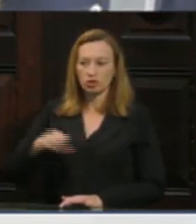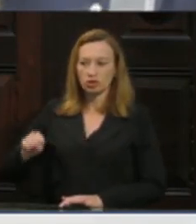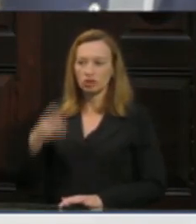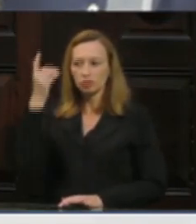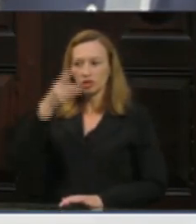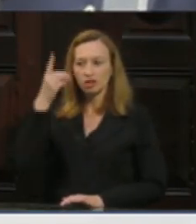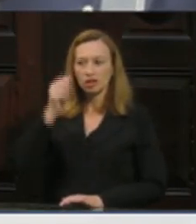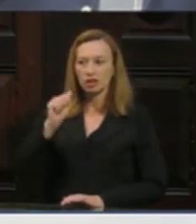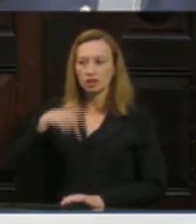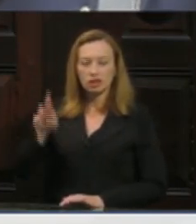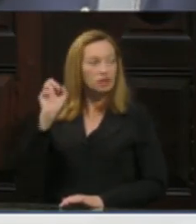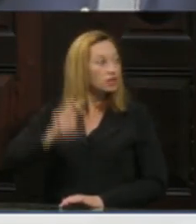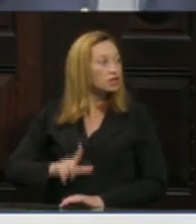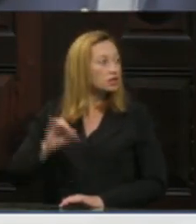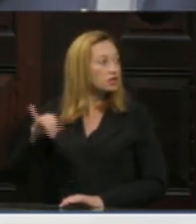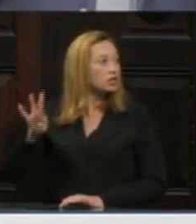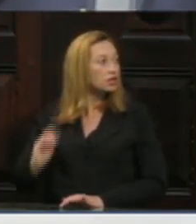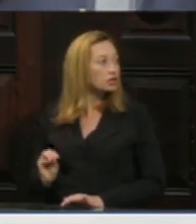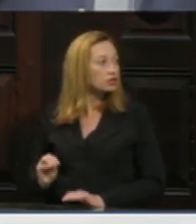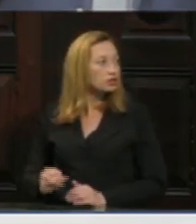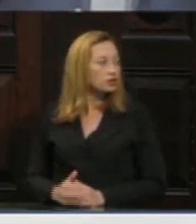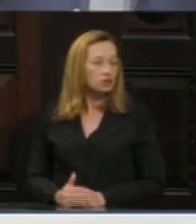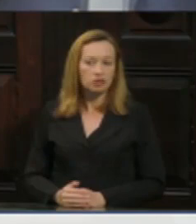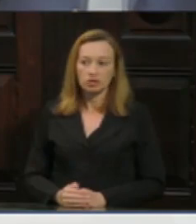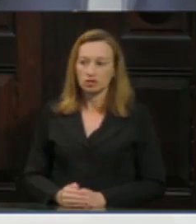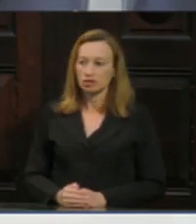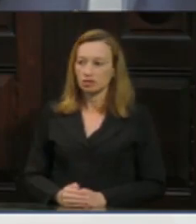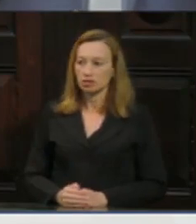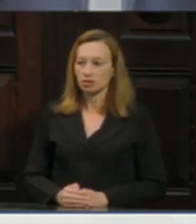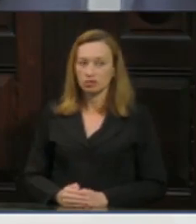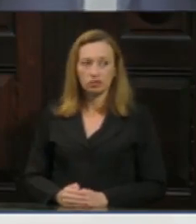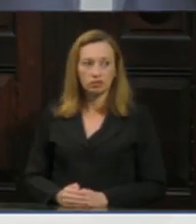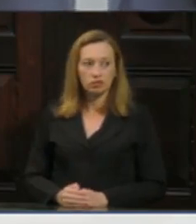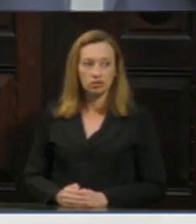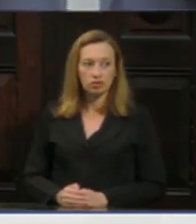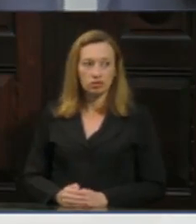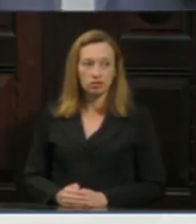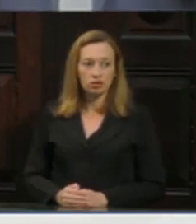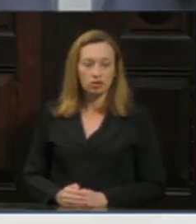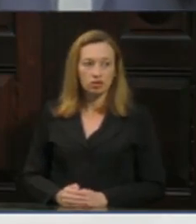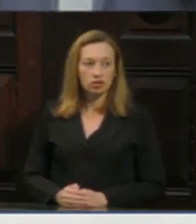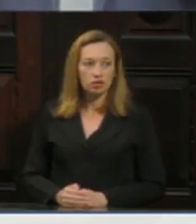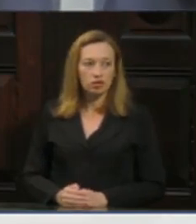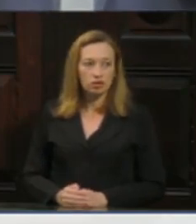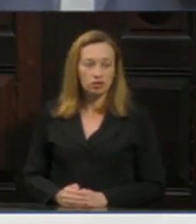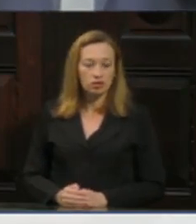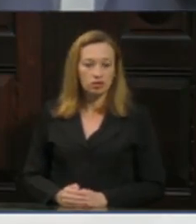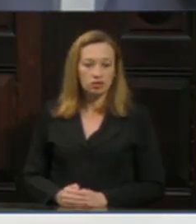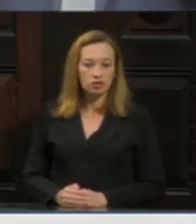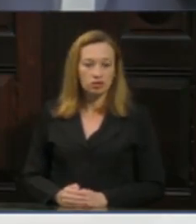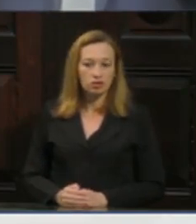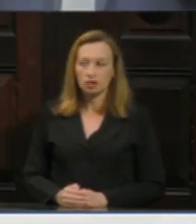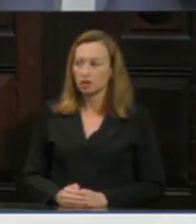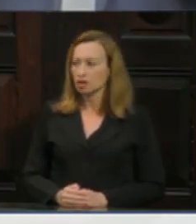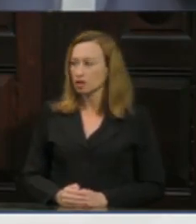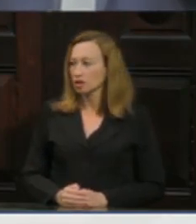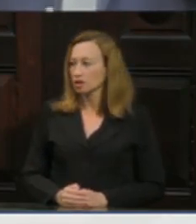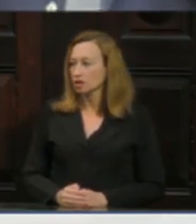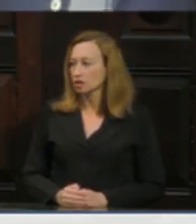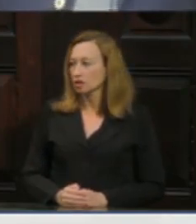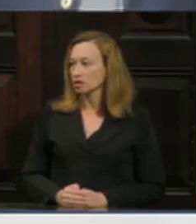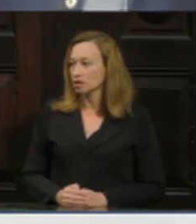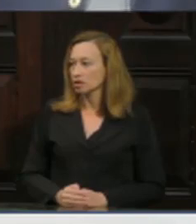pela Judicidade, relator deputado Carlos Mink. Em discussão, não havendo que queira discutir, encerrada a discussão. Em votação, os senhores que aprovam, permaneçam como estão, aprovado.